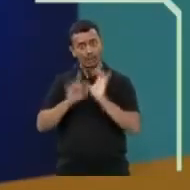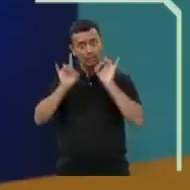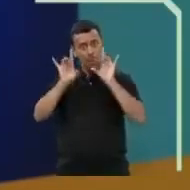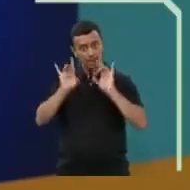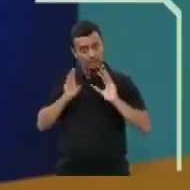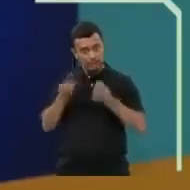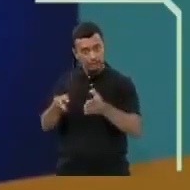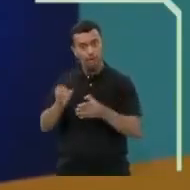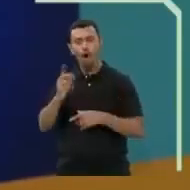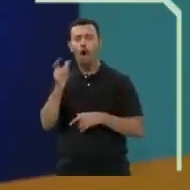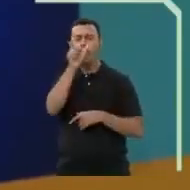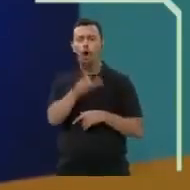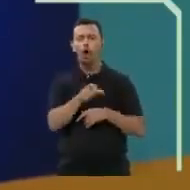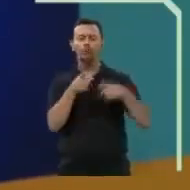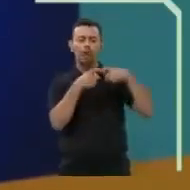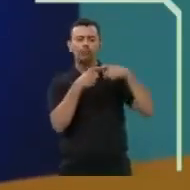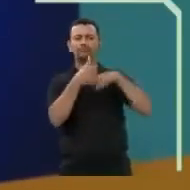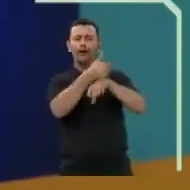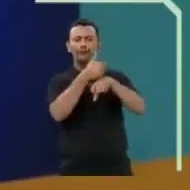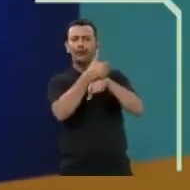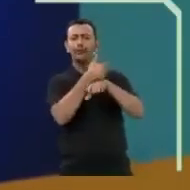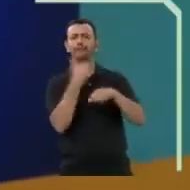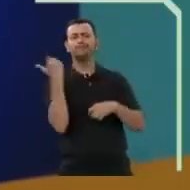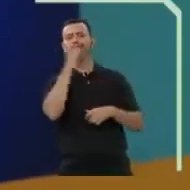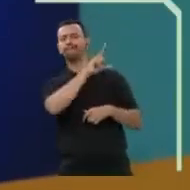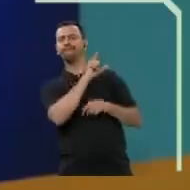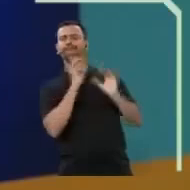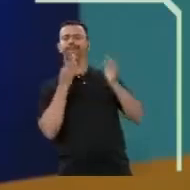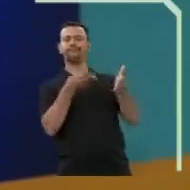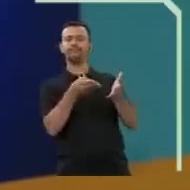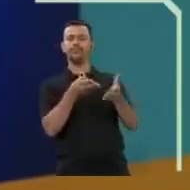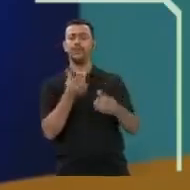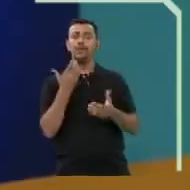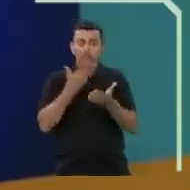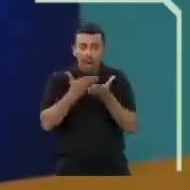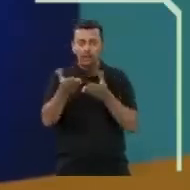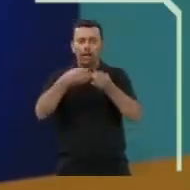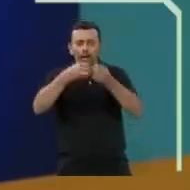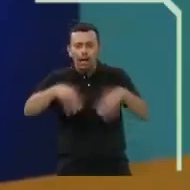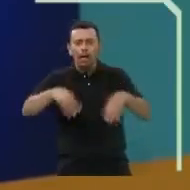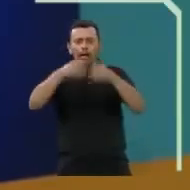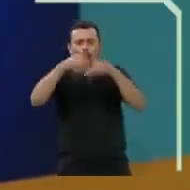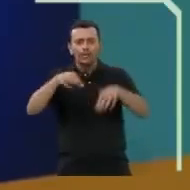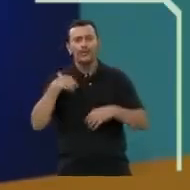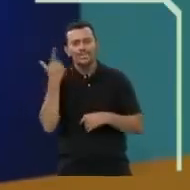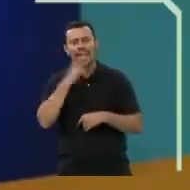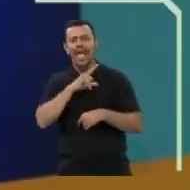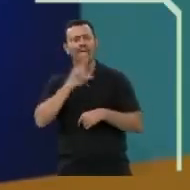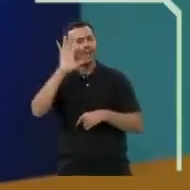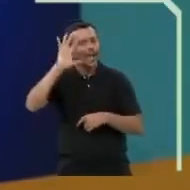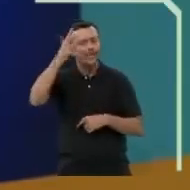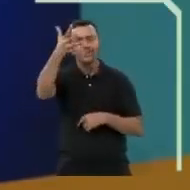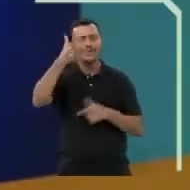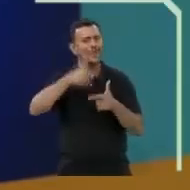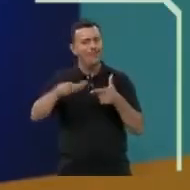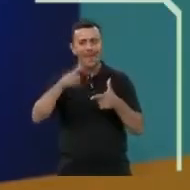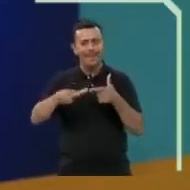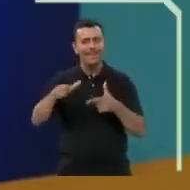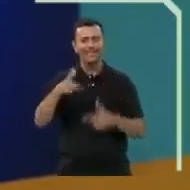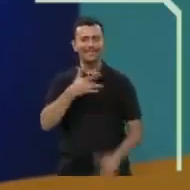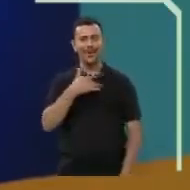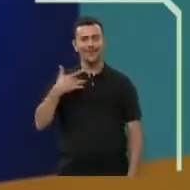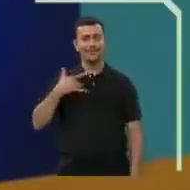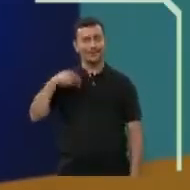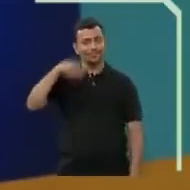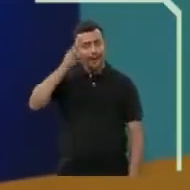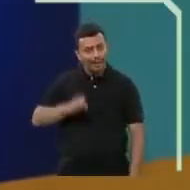é simplesmente um problema que acaba destruindo a eficiência, a condição de resolver mesmo o problema de saúde do nosso povo. Essas especialidades